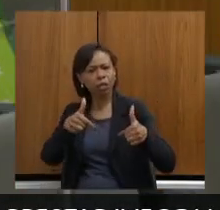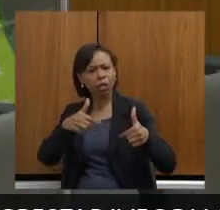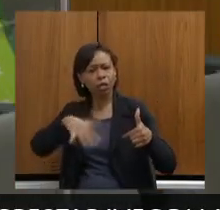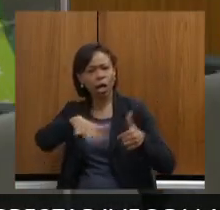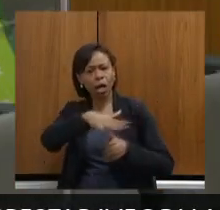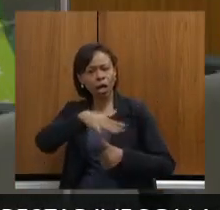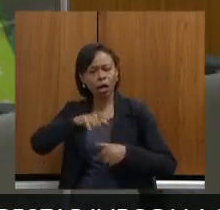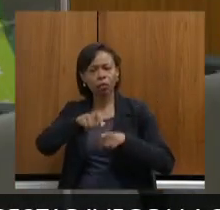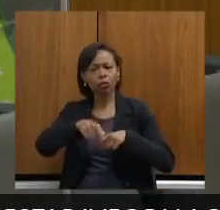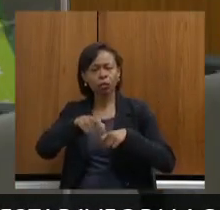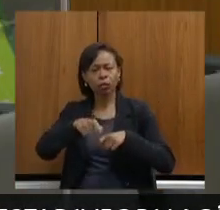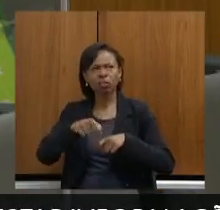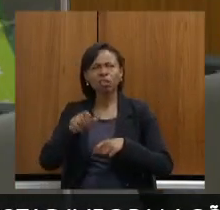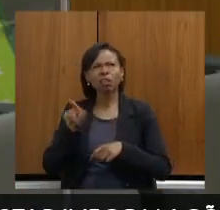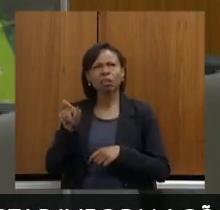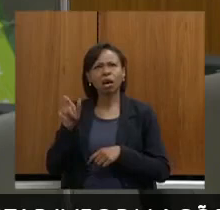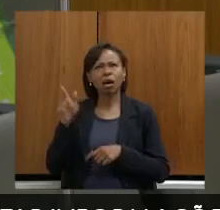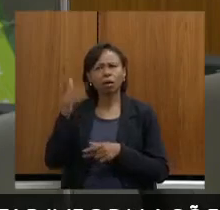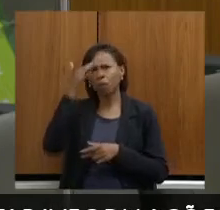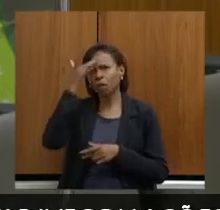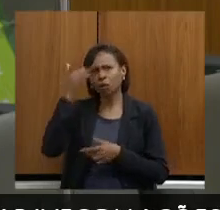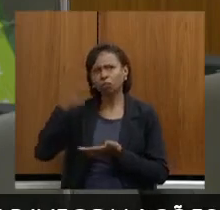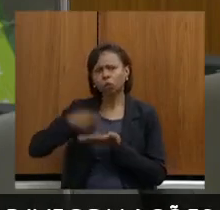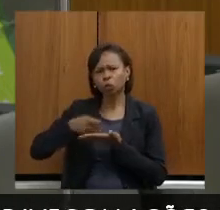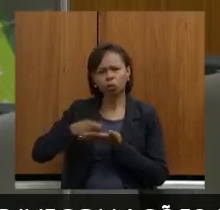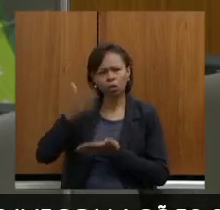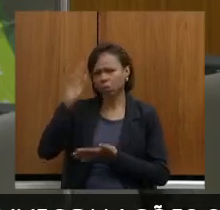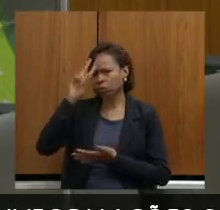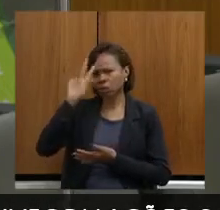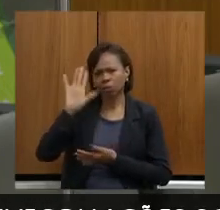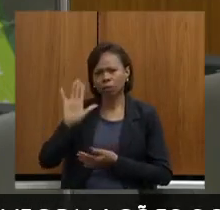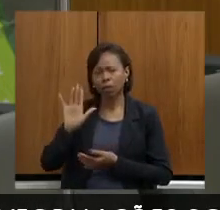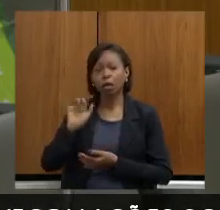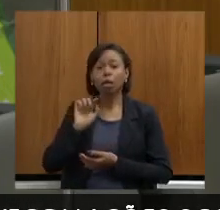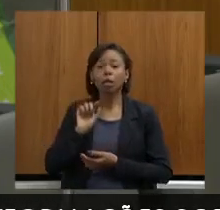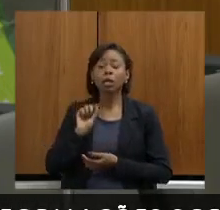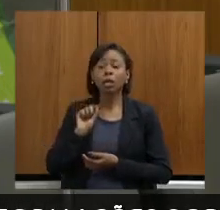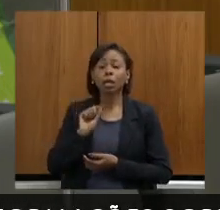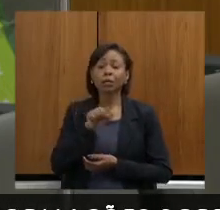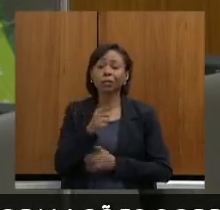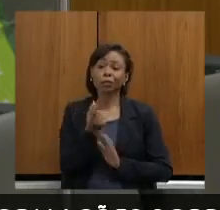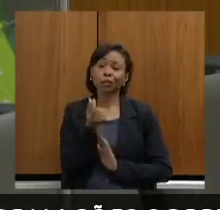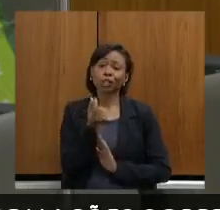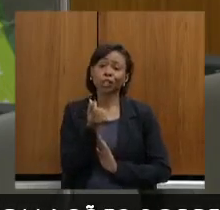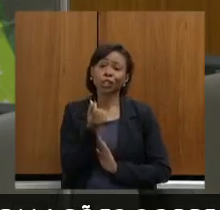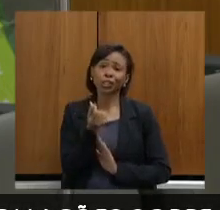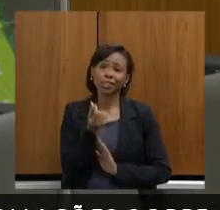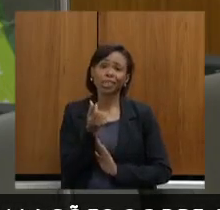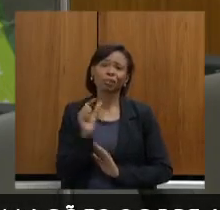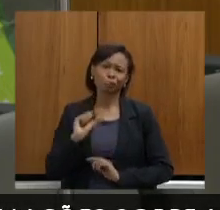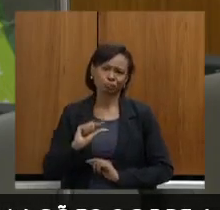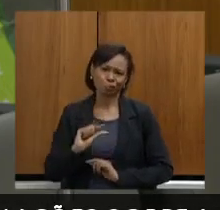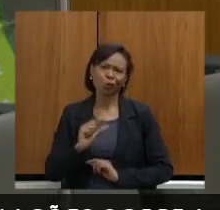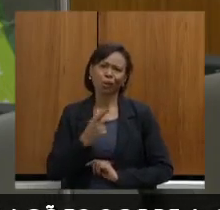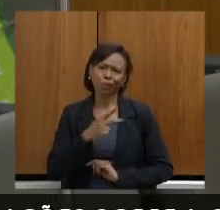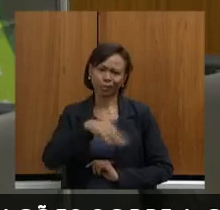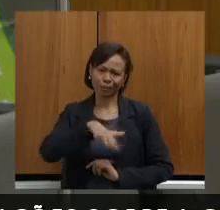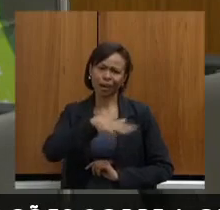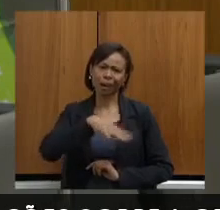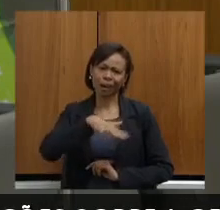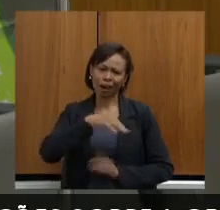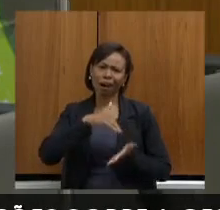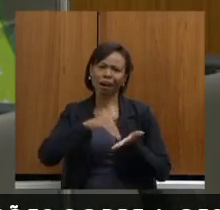em especial alguém me cobrou não lembro quem foi Qual deputado da coleção com os poucos recursos que tem na sua pasta algo que